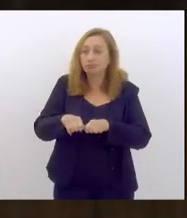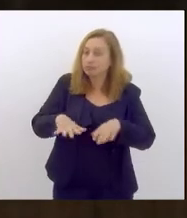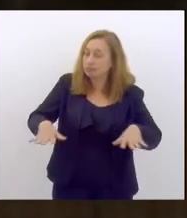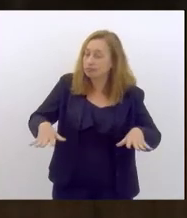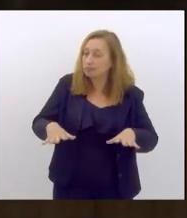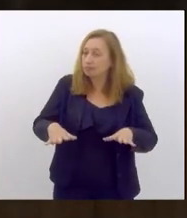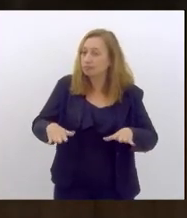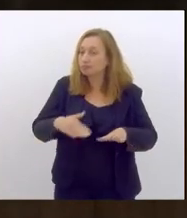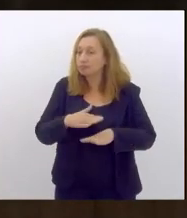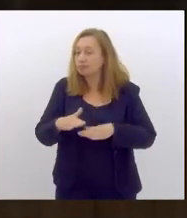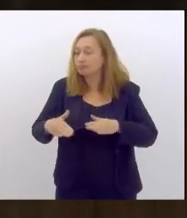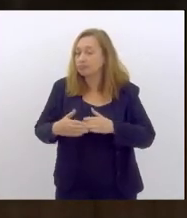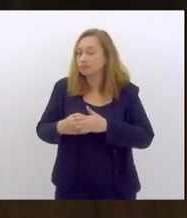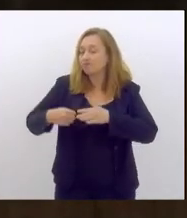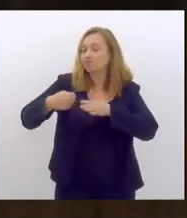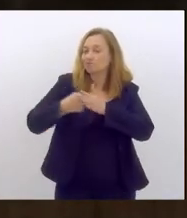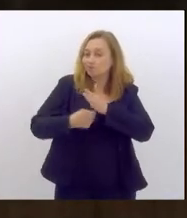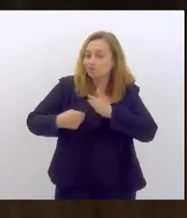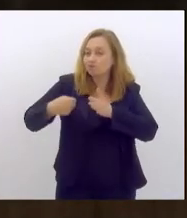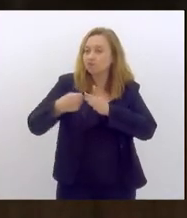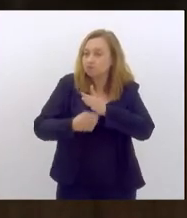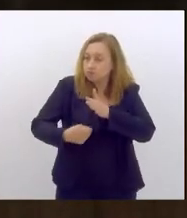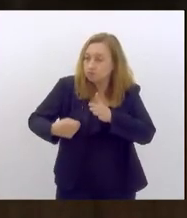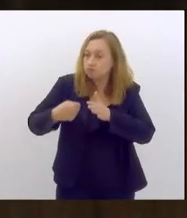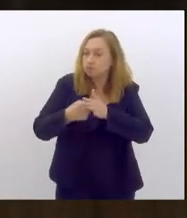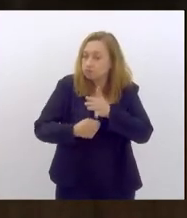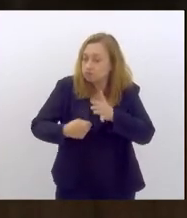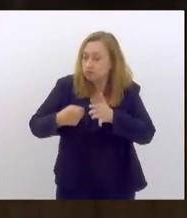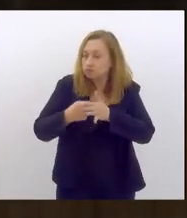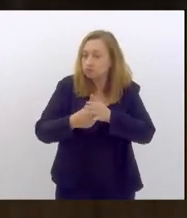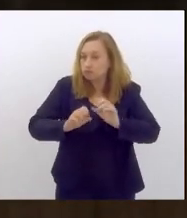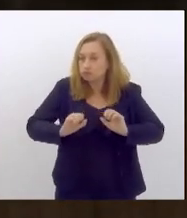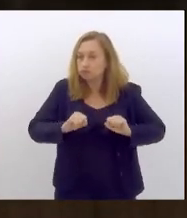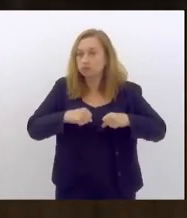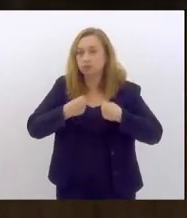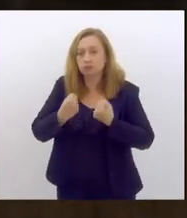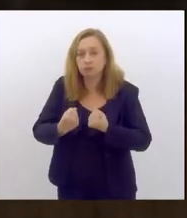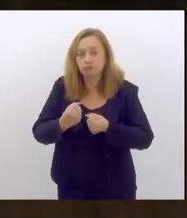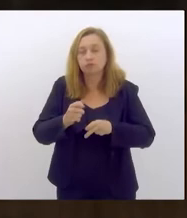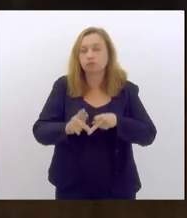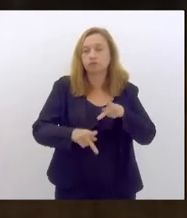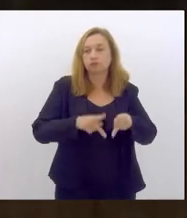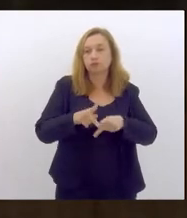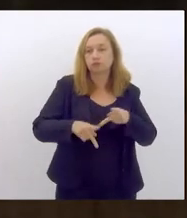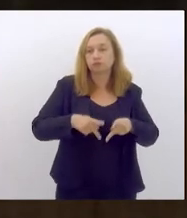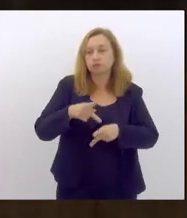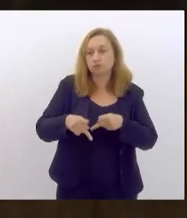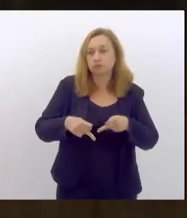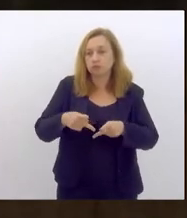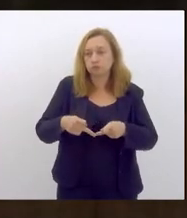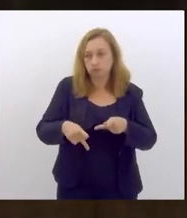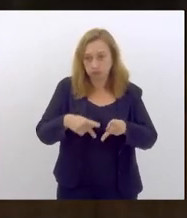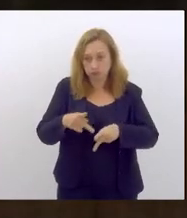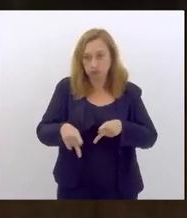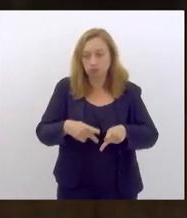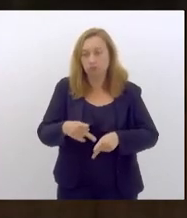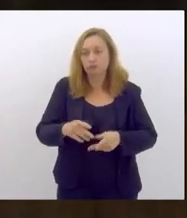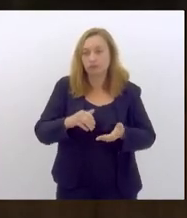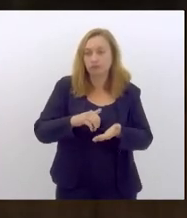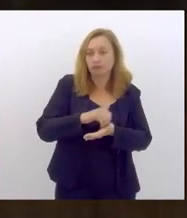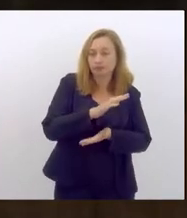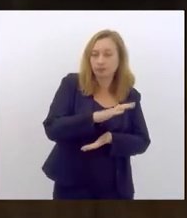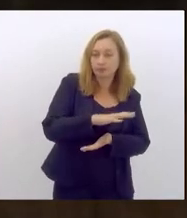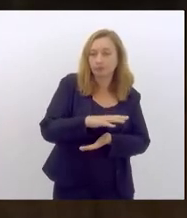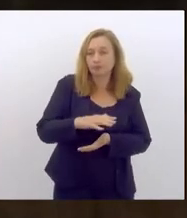de toda uma luta, depois da defesa do povo, esses trabalhadores foram colocados na rua pelo